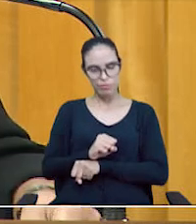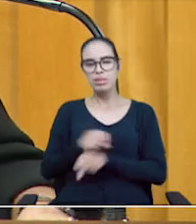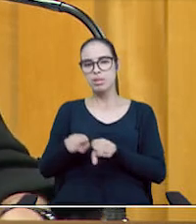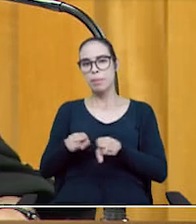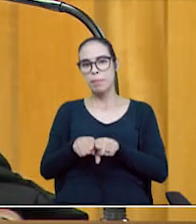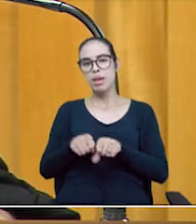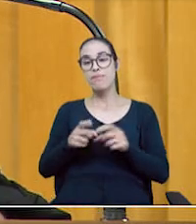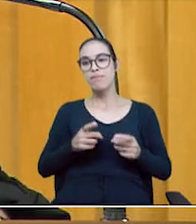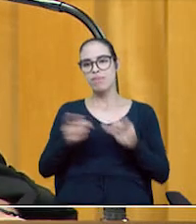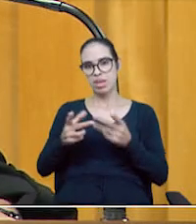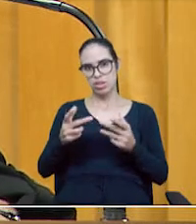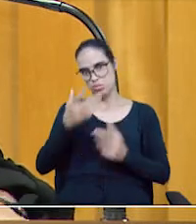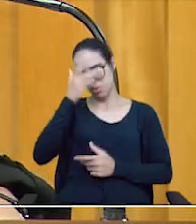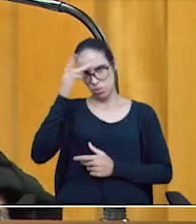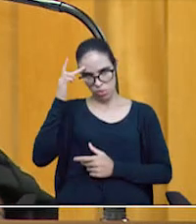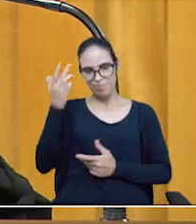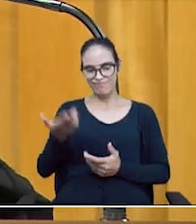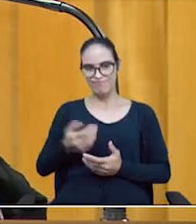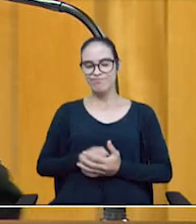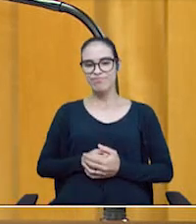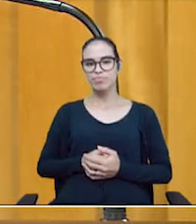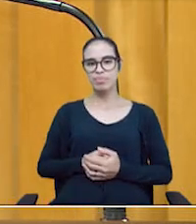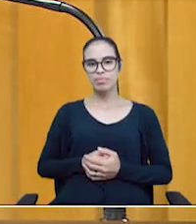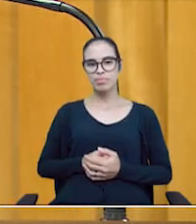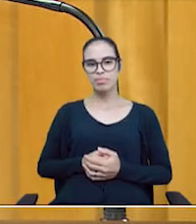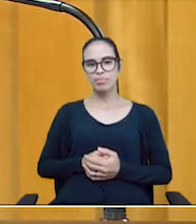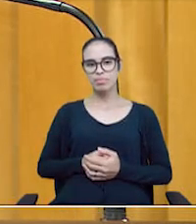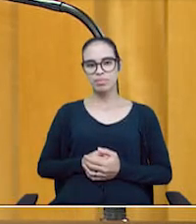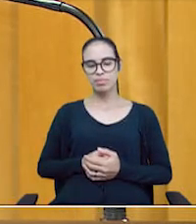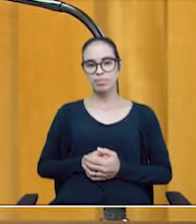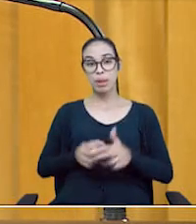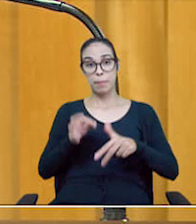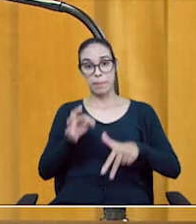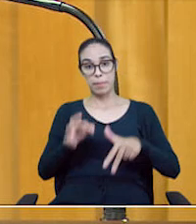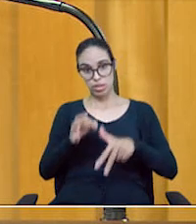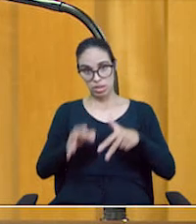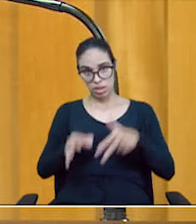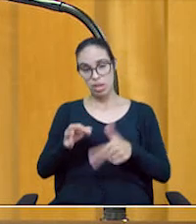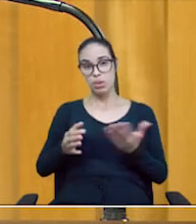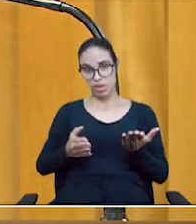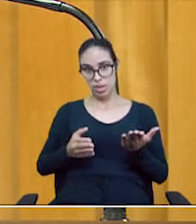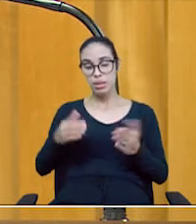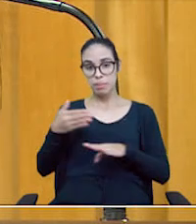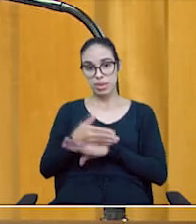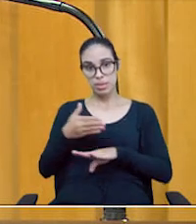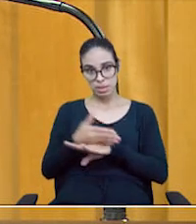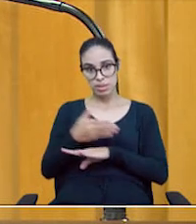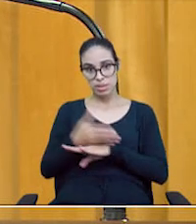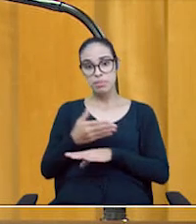Sem falar que o magistrado Giovanni Olson, conselheiro Giovanni Olson, é